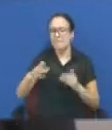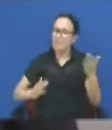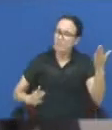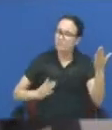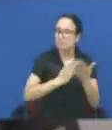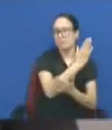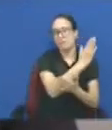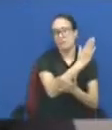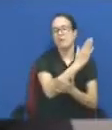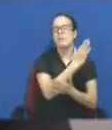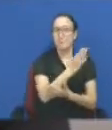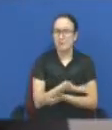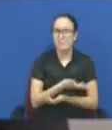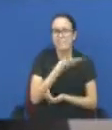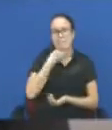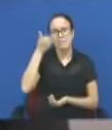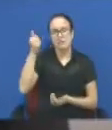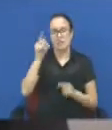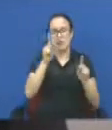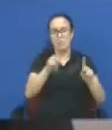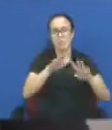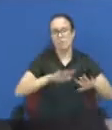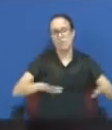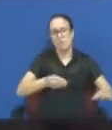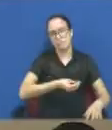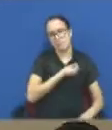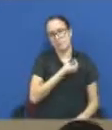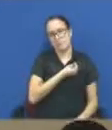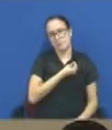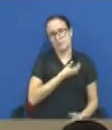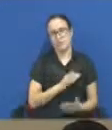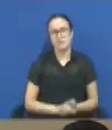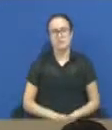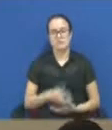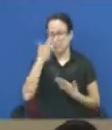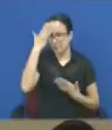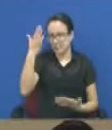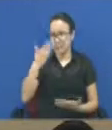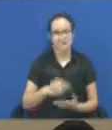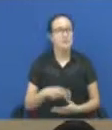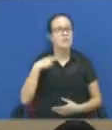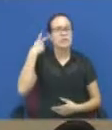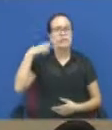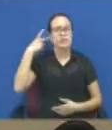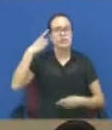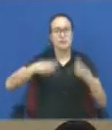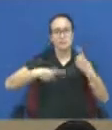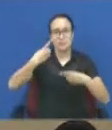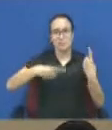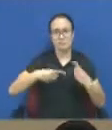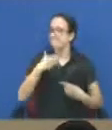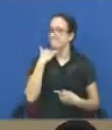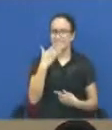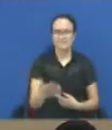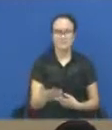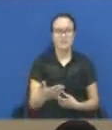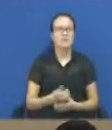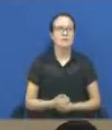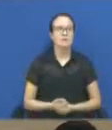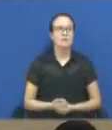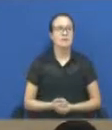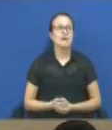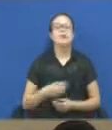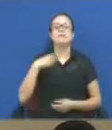instrumento para melhorar a vida de muita gente. Obrigado. Mais algum vereador para discutir? Não havendo, o projeto, com a palavra o